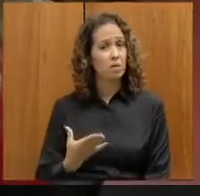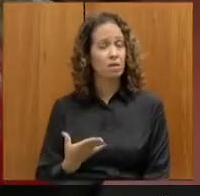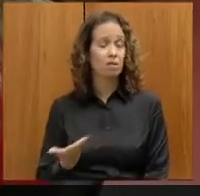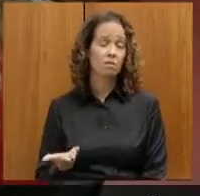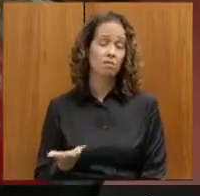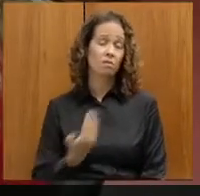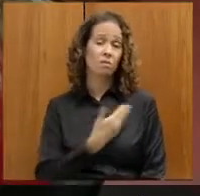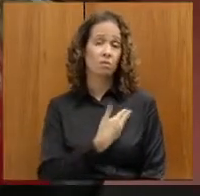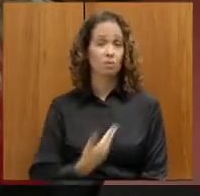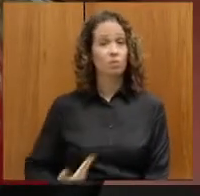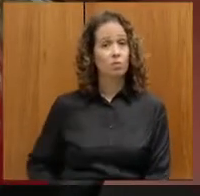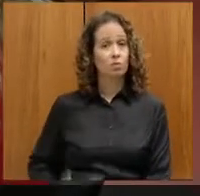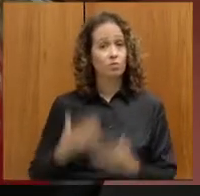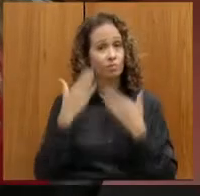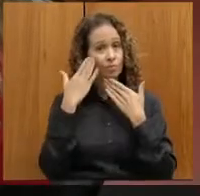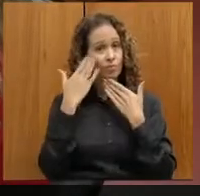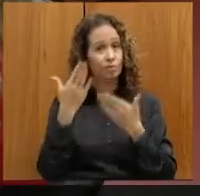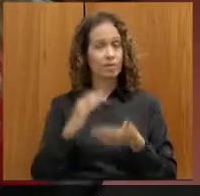vida pública obrigado